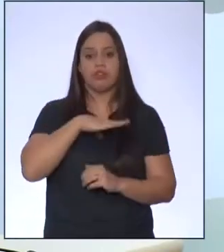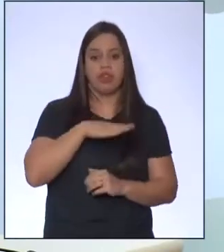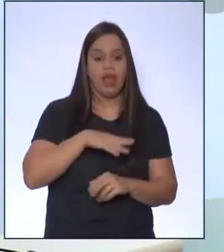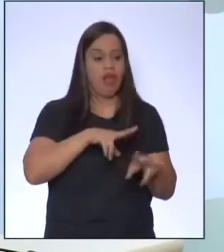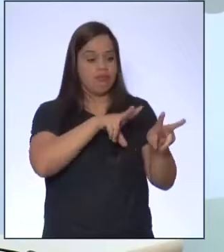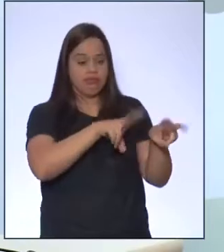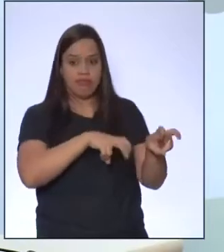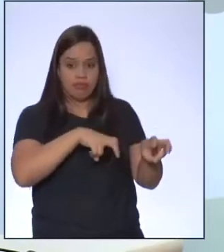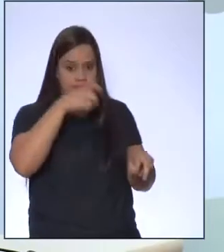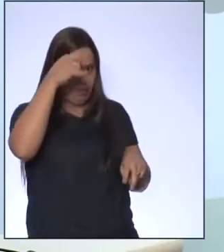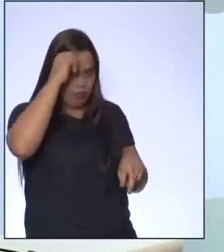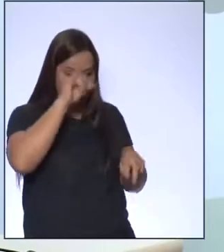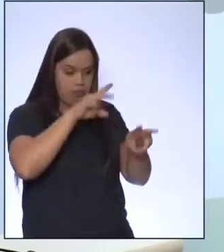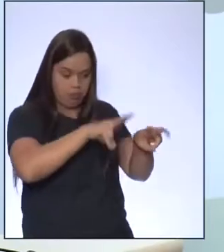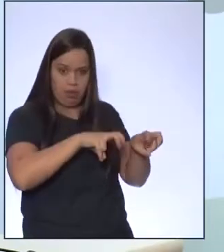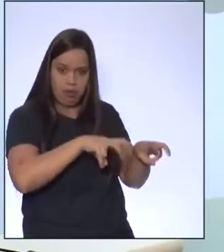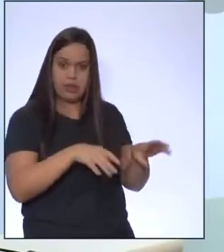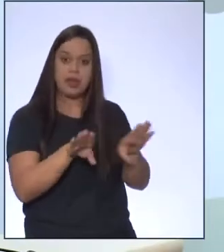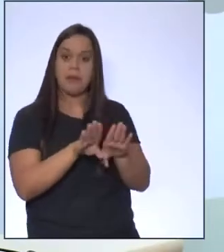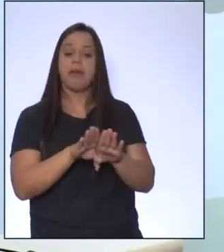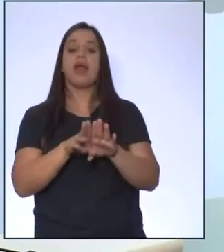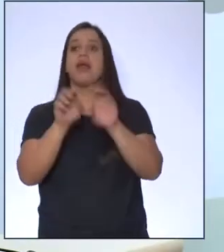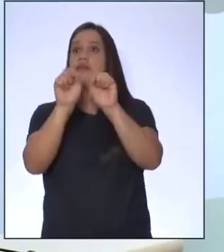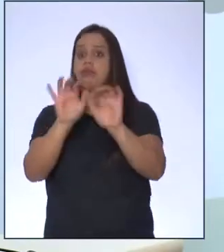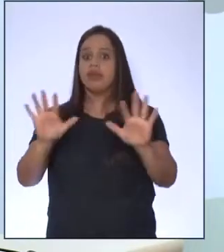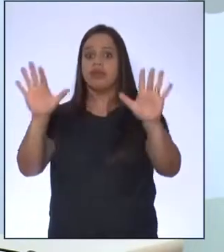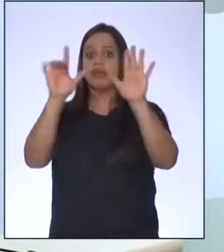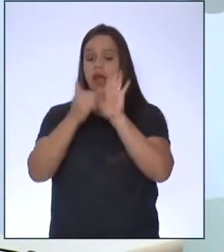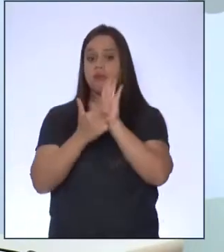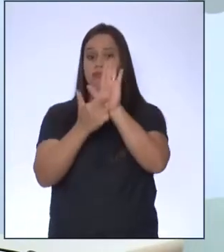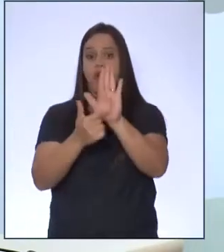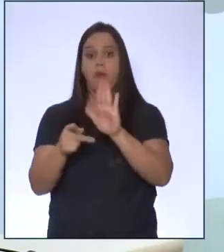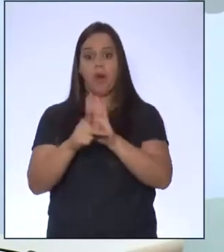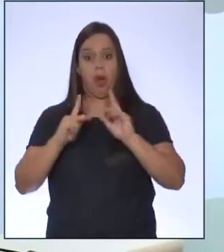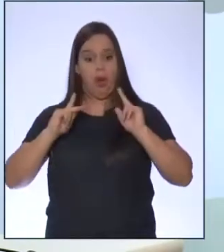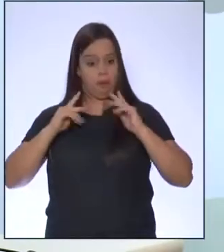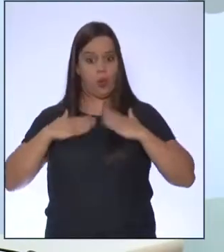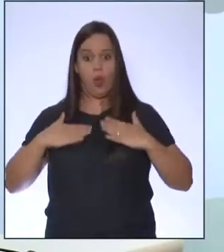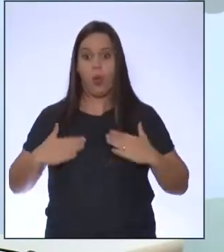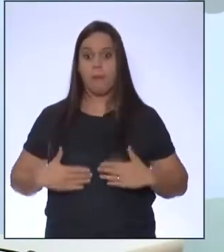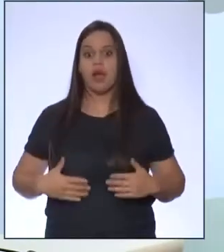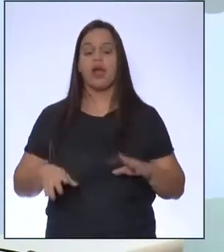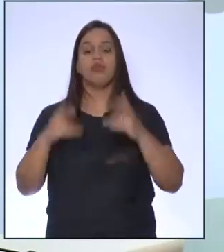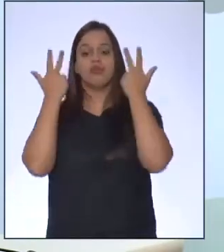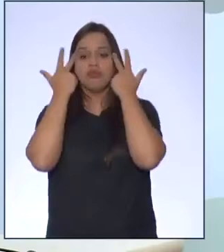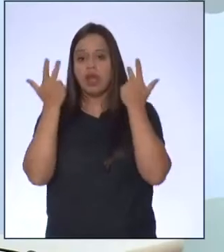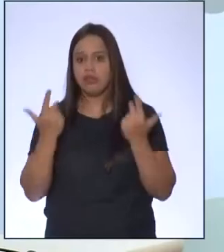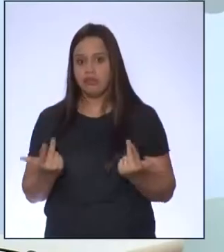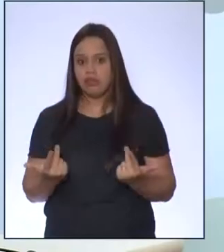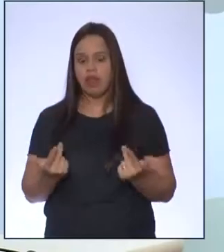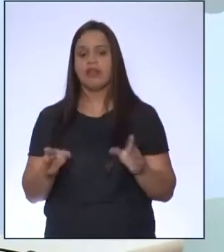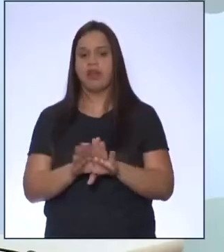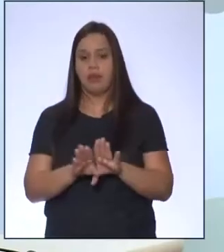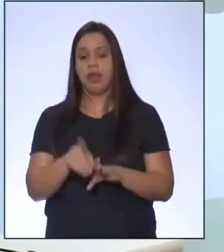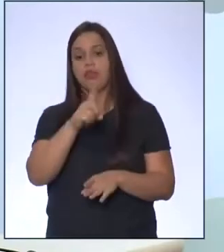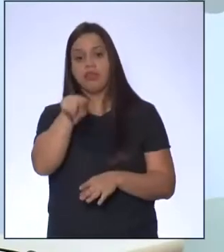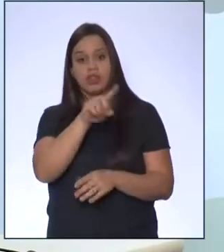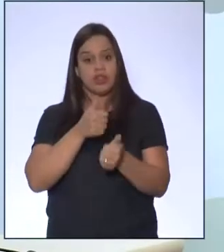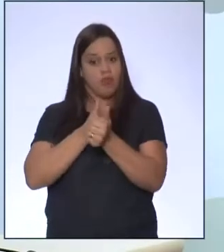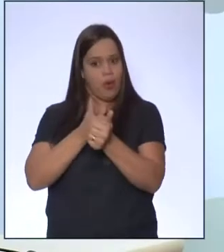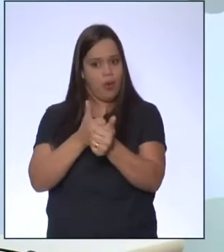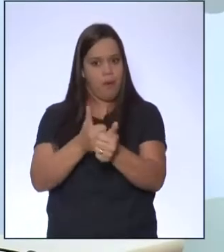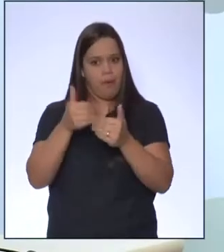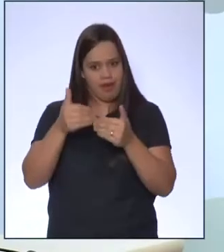rurais, paisagens que trazem elementos humanos e naturais, e isso vocês vão acompanhar ao